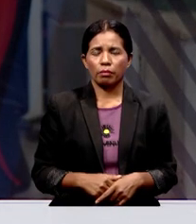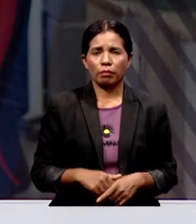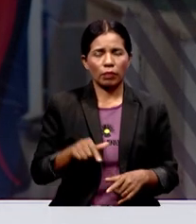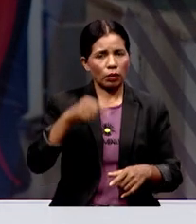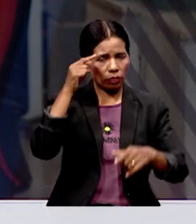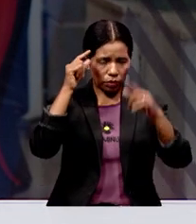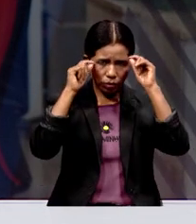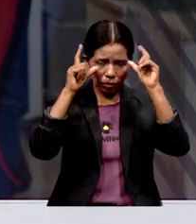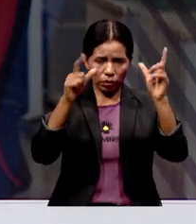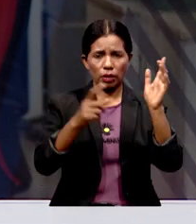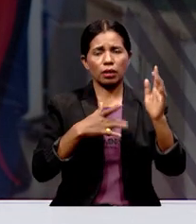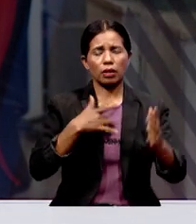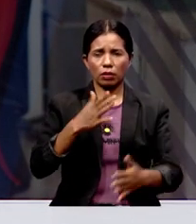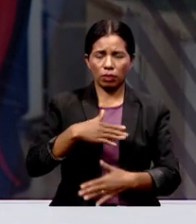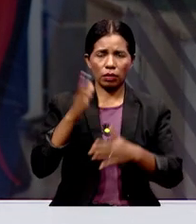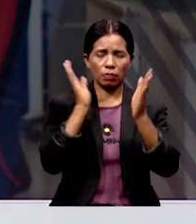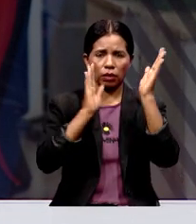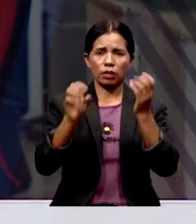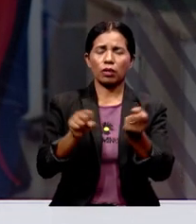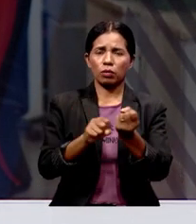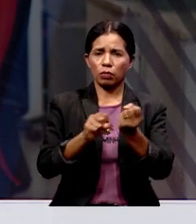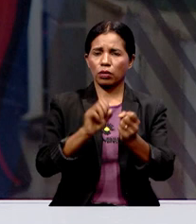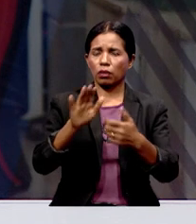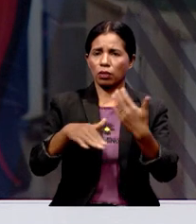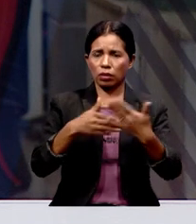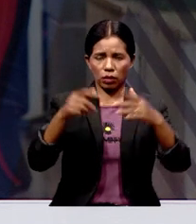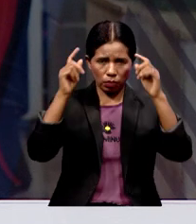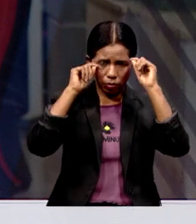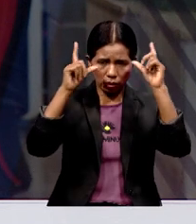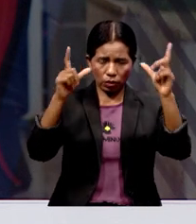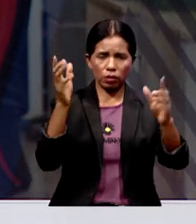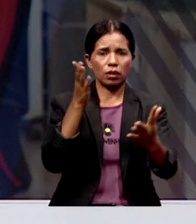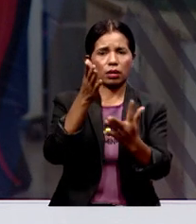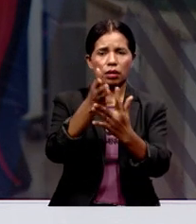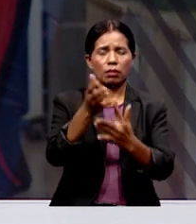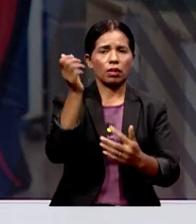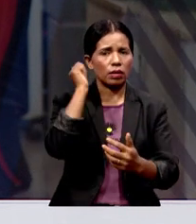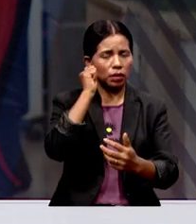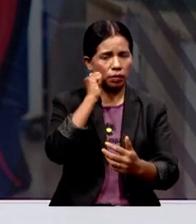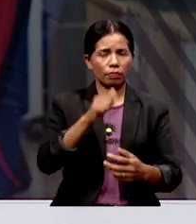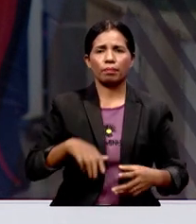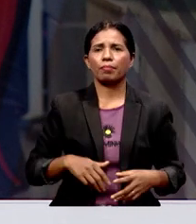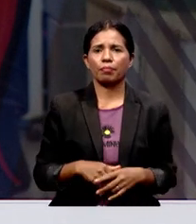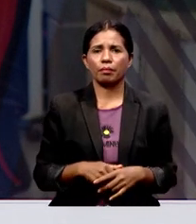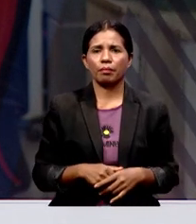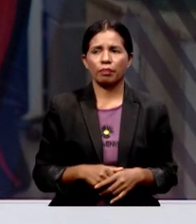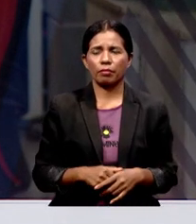Governo Timor-Leste aprecia Malásia no apoio tomak ba Timor-Leste na adesão ba ASEAN.